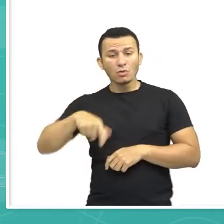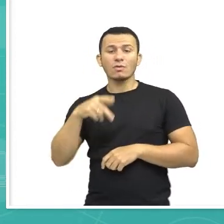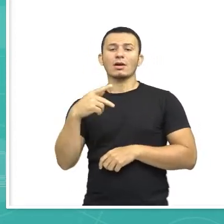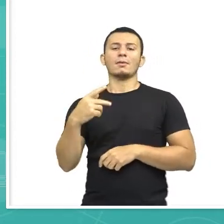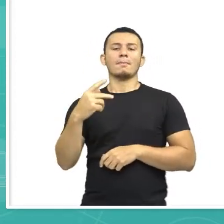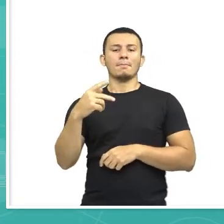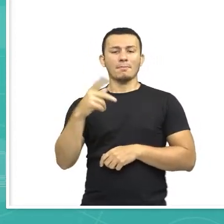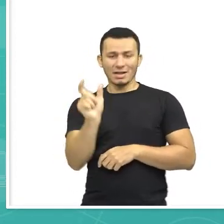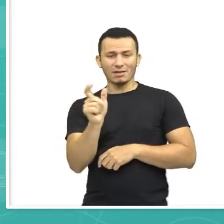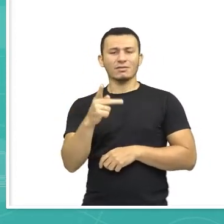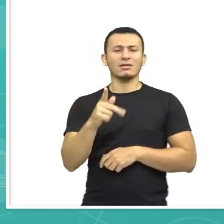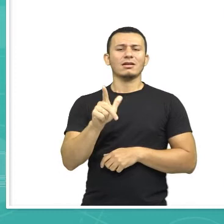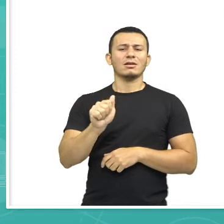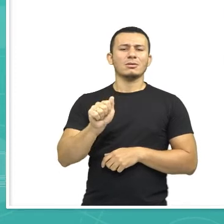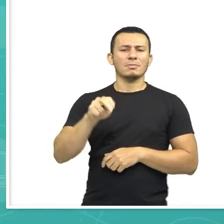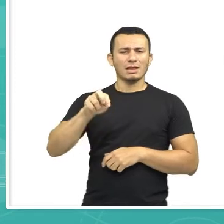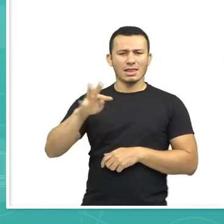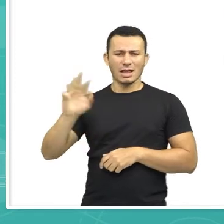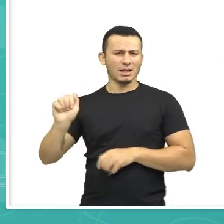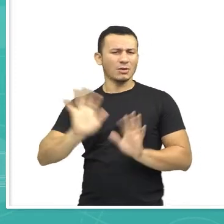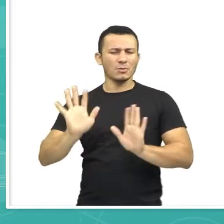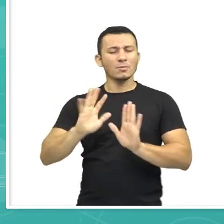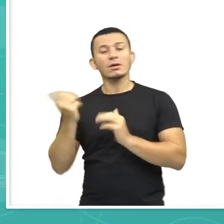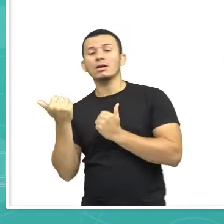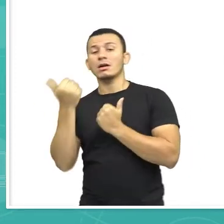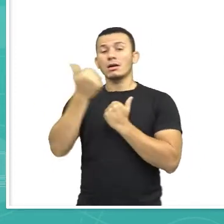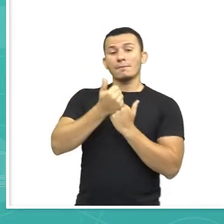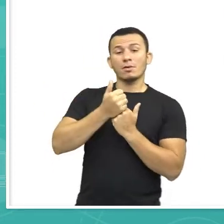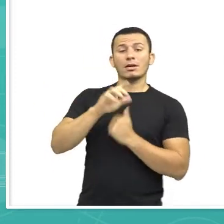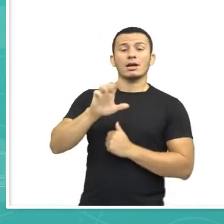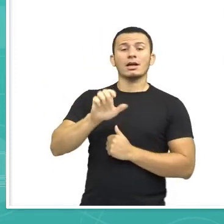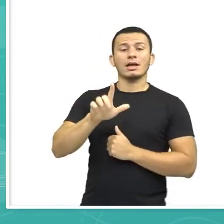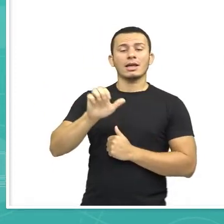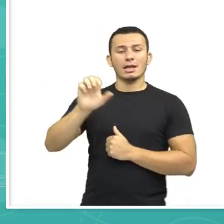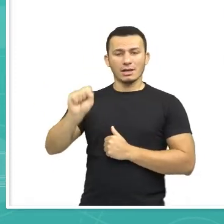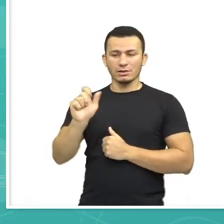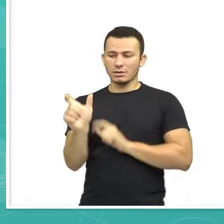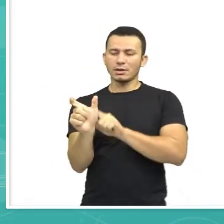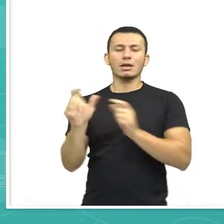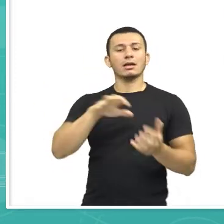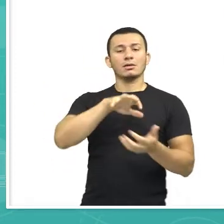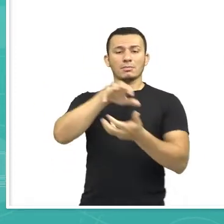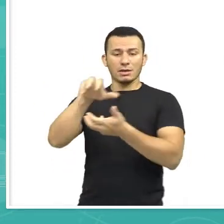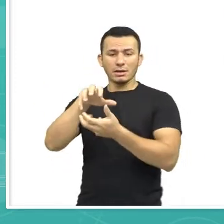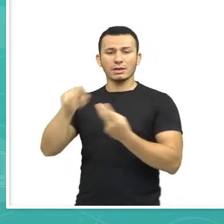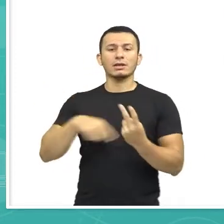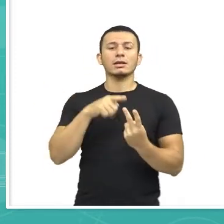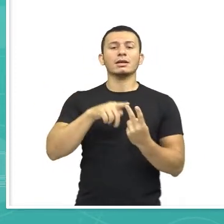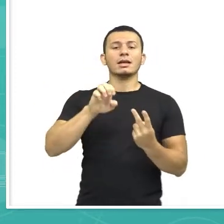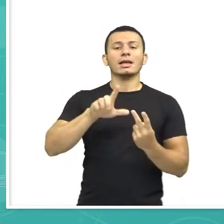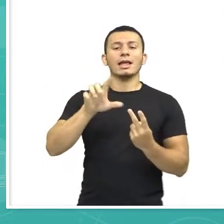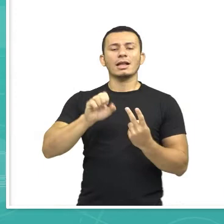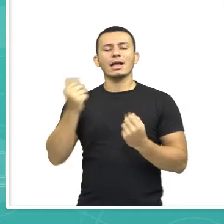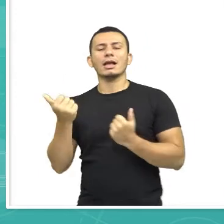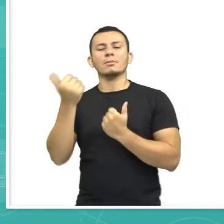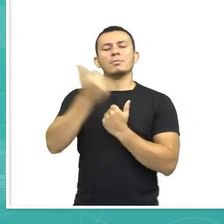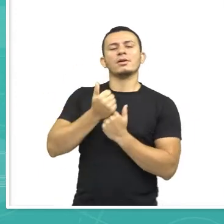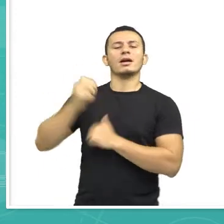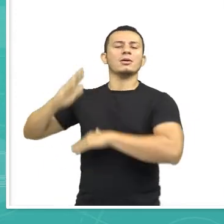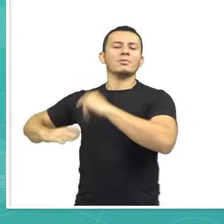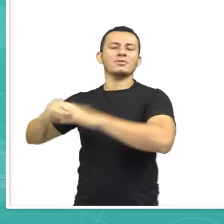os planetas. E aqui, no caso, o ele está substituindo o astrônomo. Então, temos aí uma